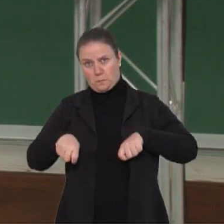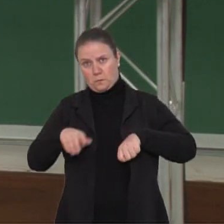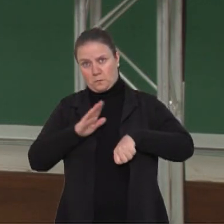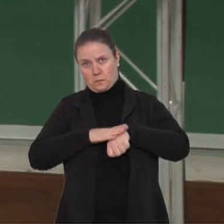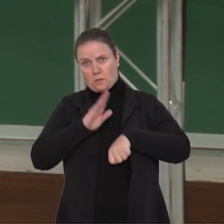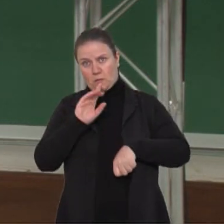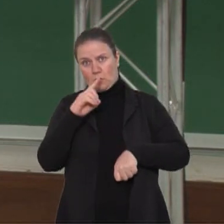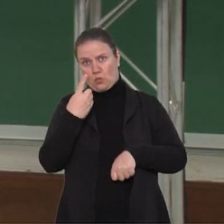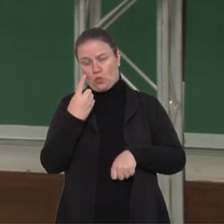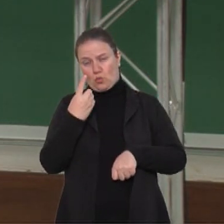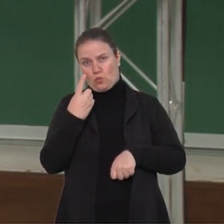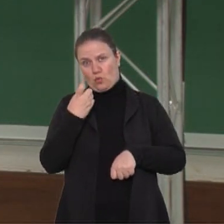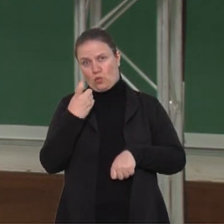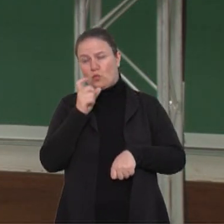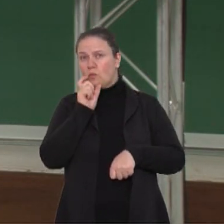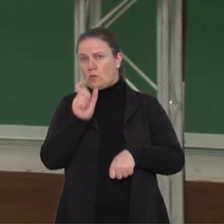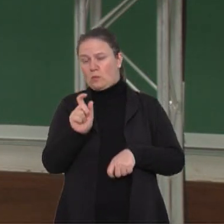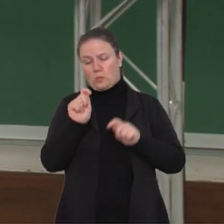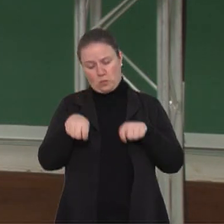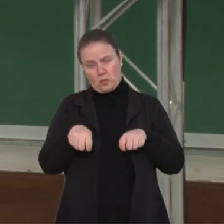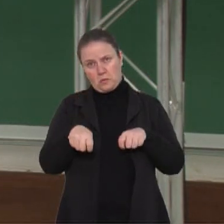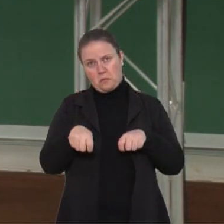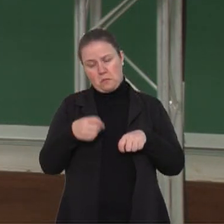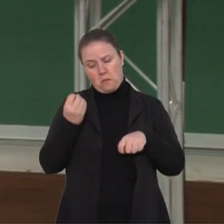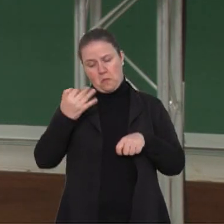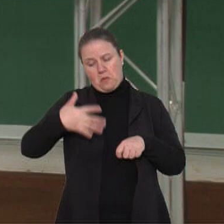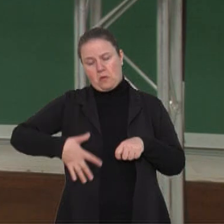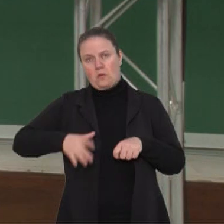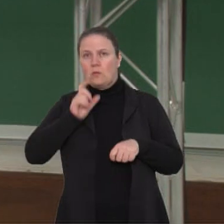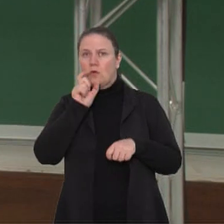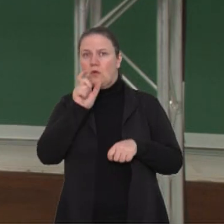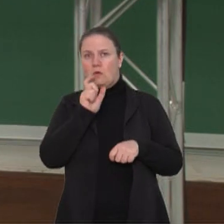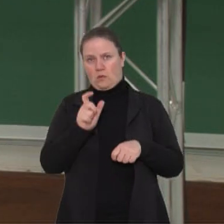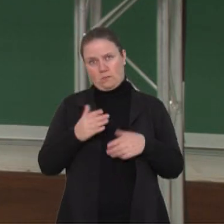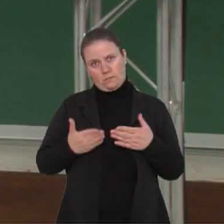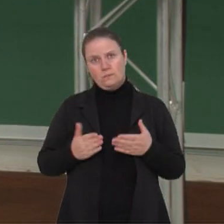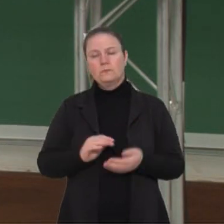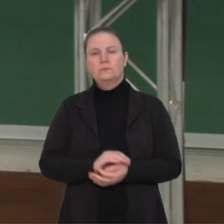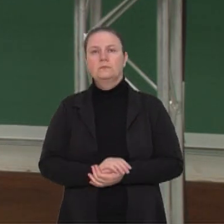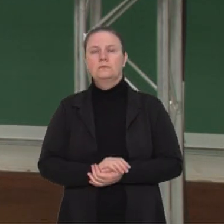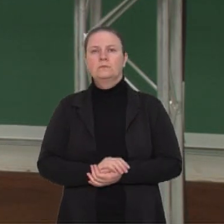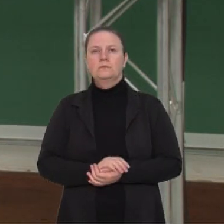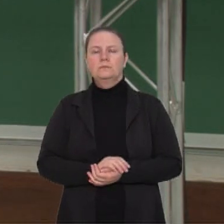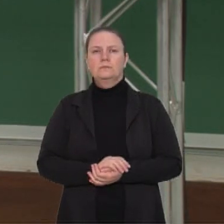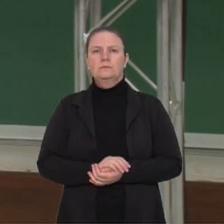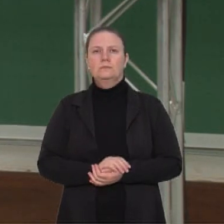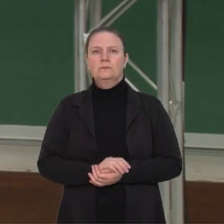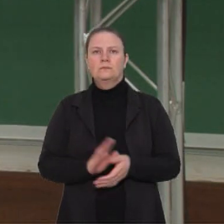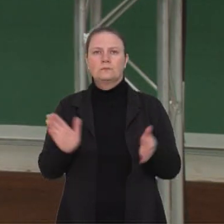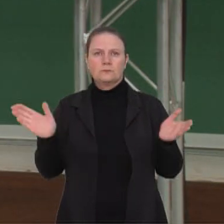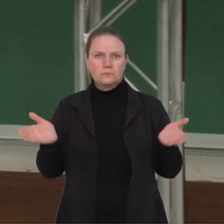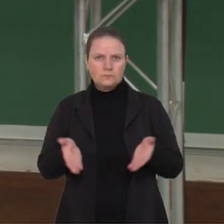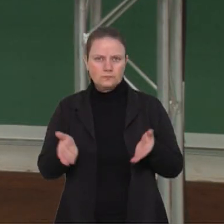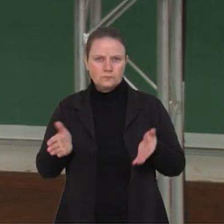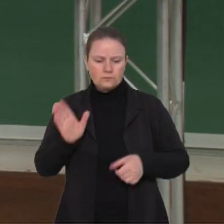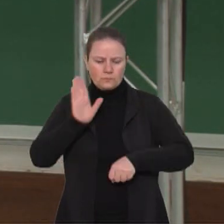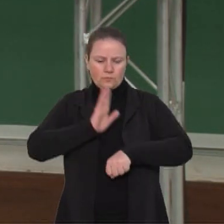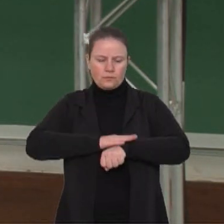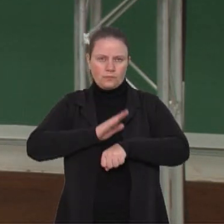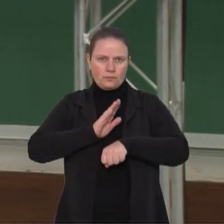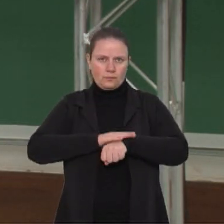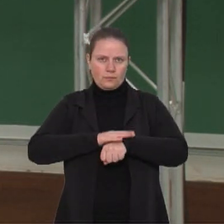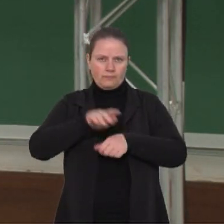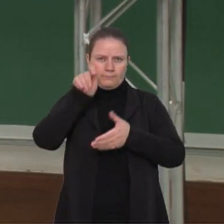palavra, tá bom? Pode ser que seja uma expressão formada por duas palavras, ok? Então, um tempinho para